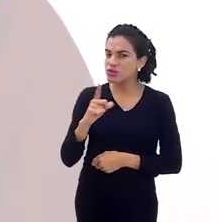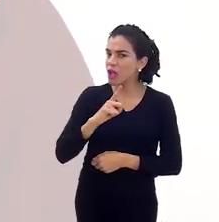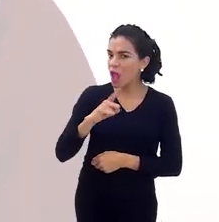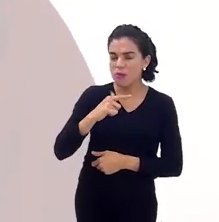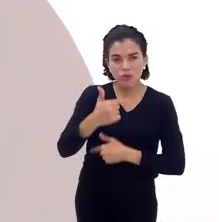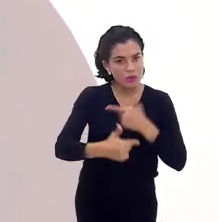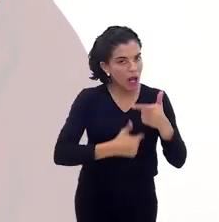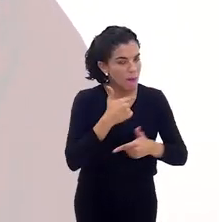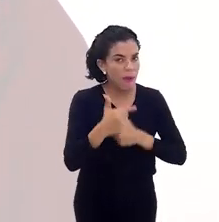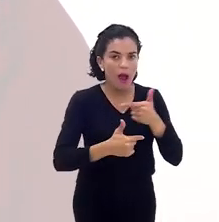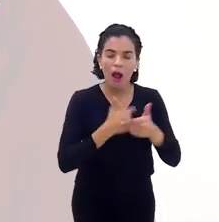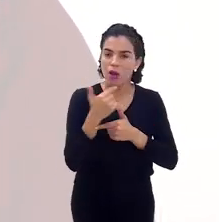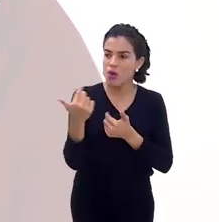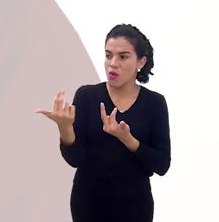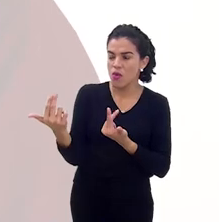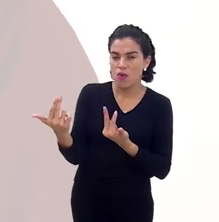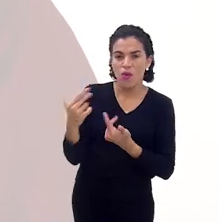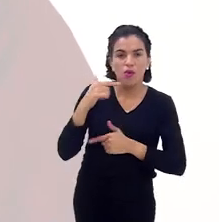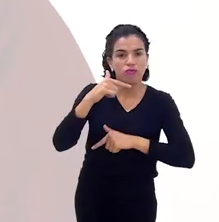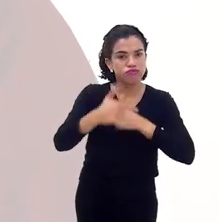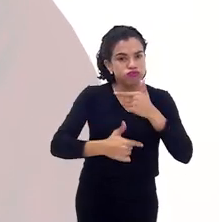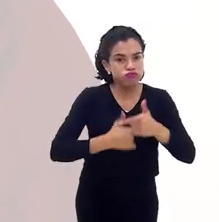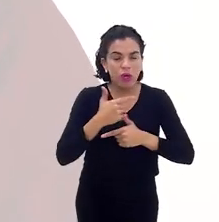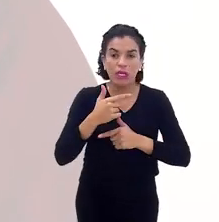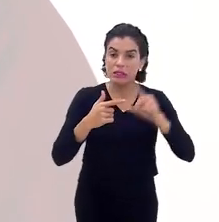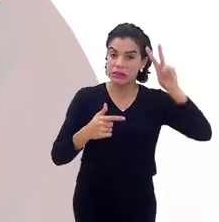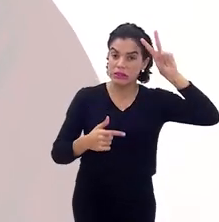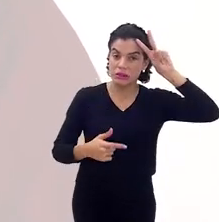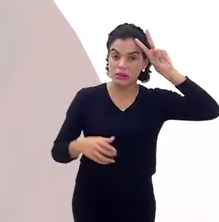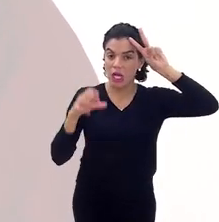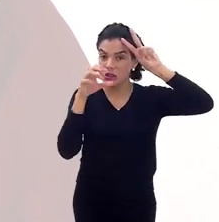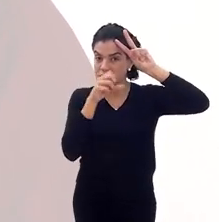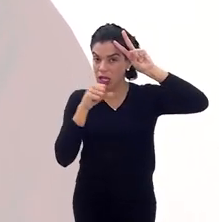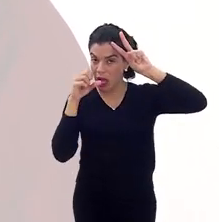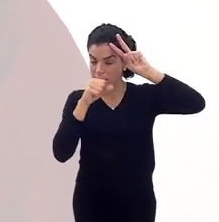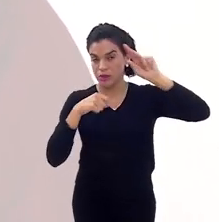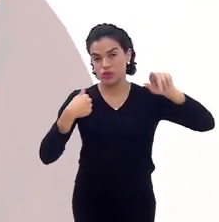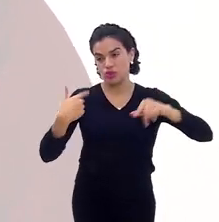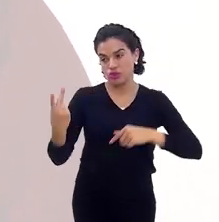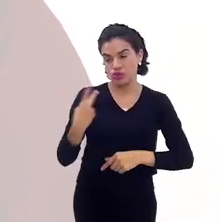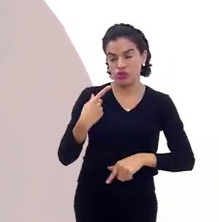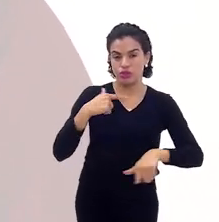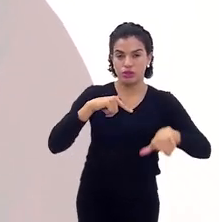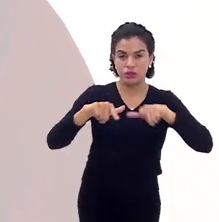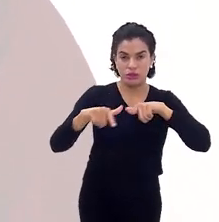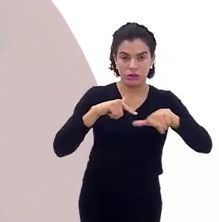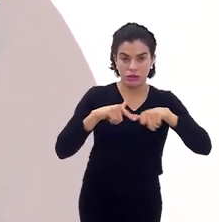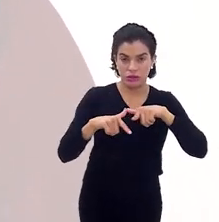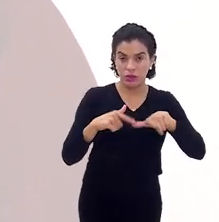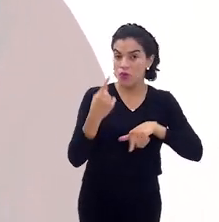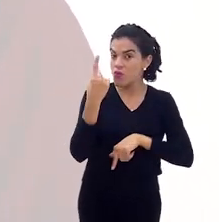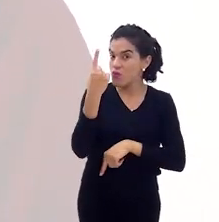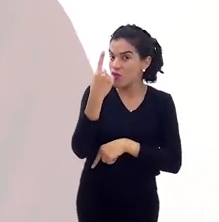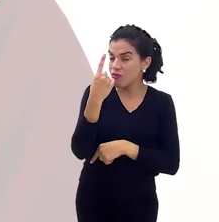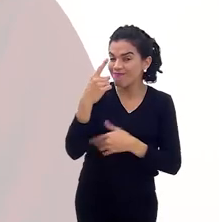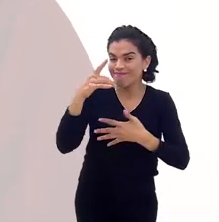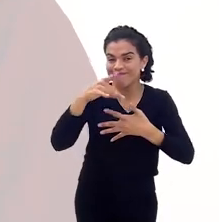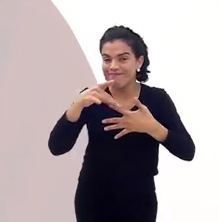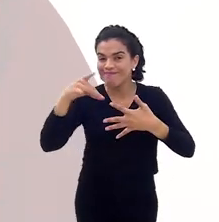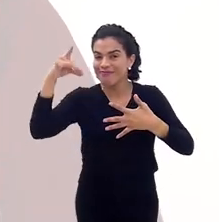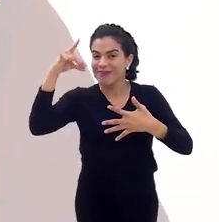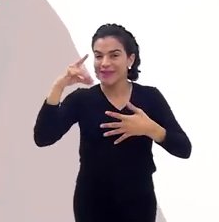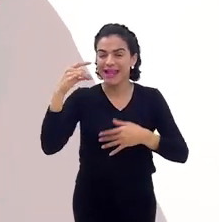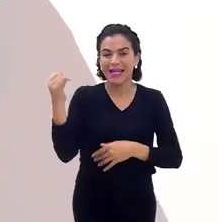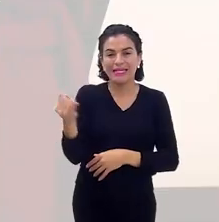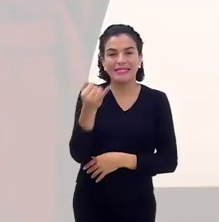mas a gente tem todas as atividades que as pessoas vêm, de segunda a sábado a gente tem atividade. E uma coisa importante,